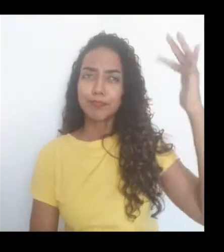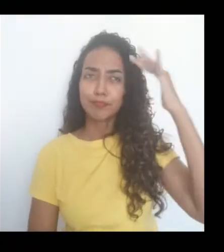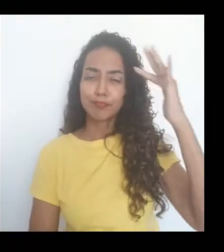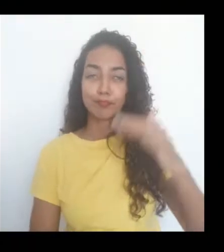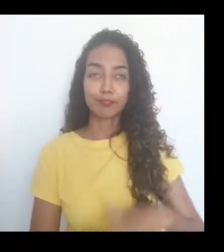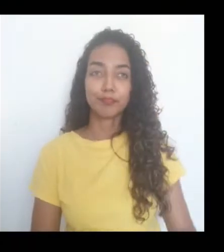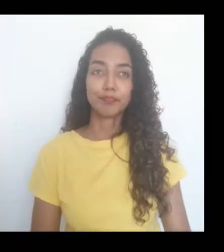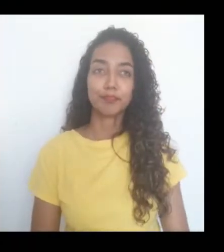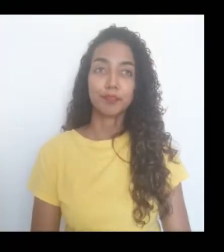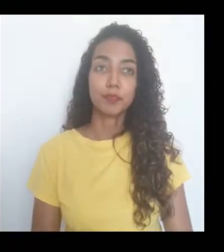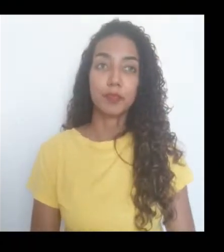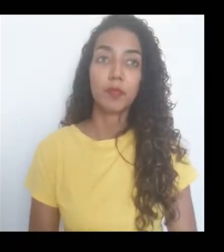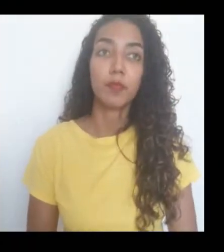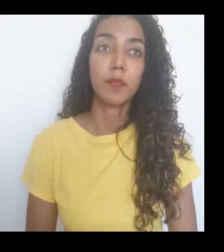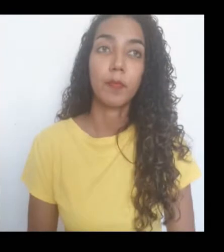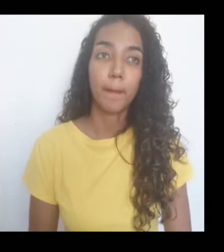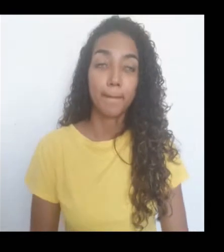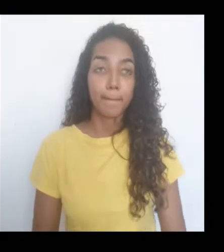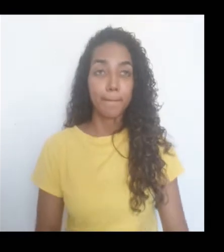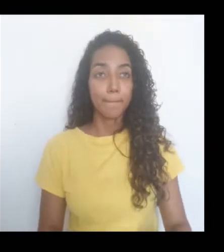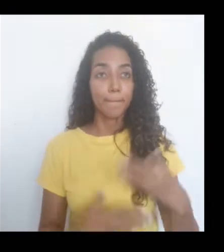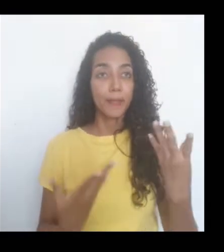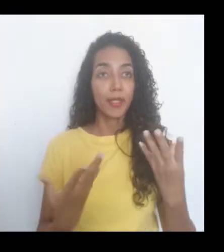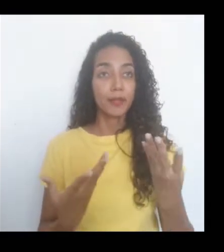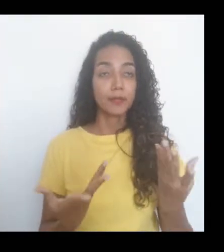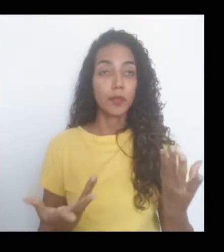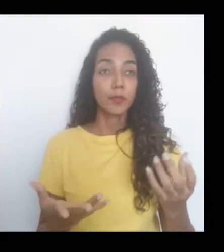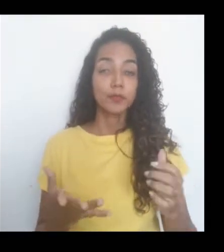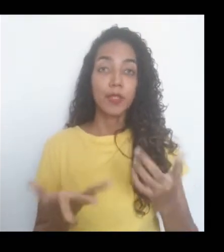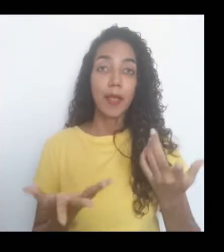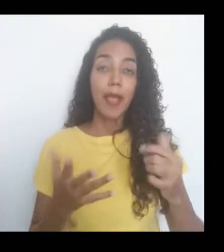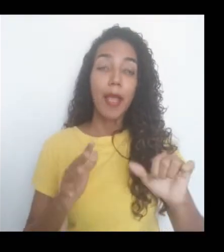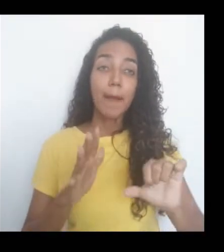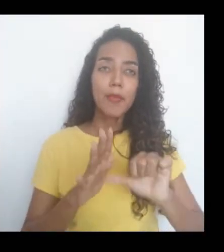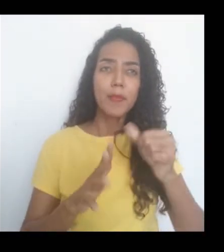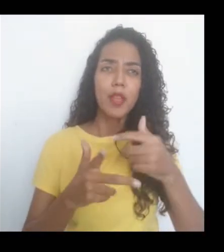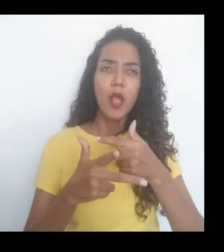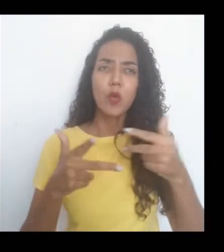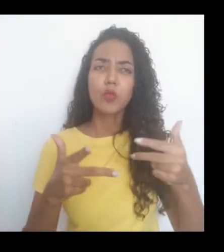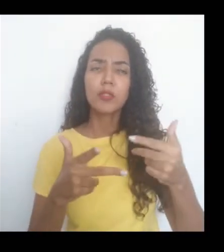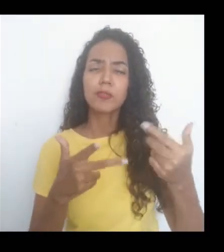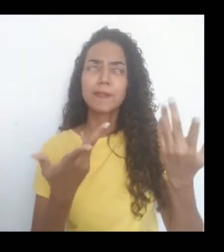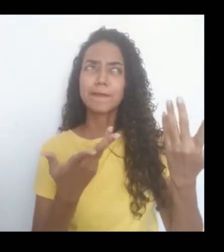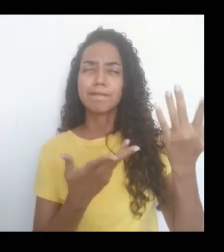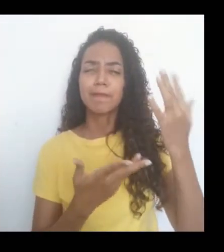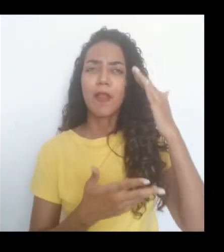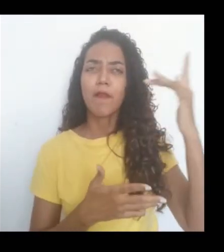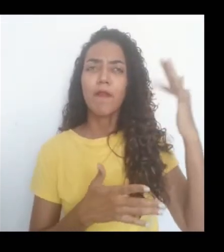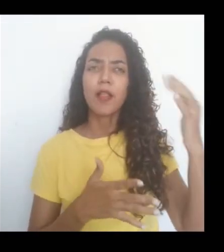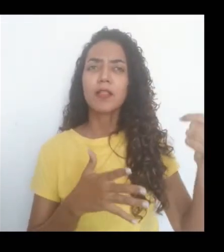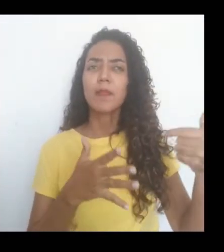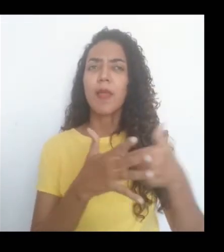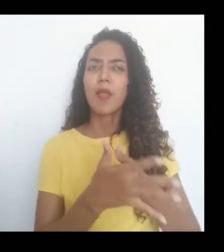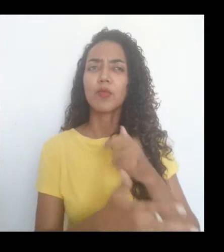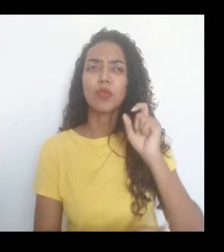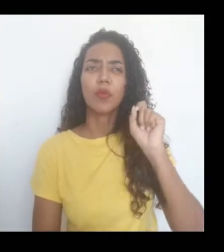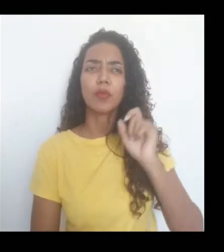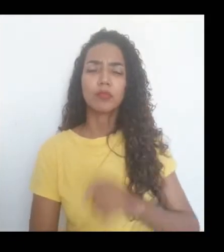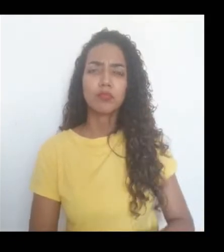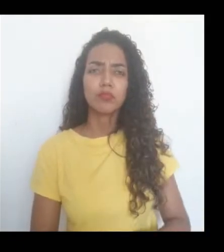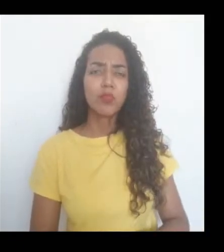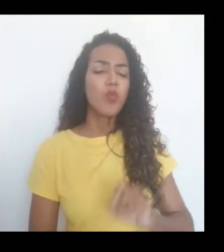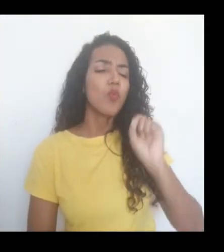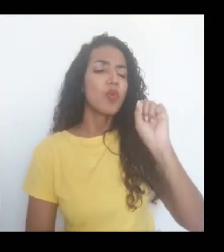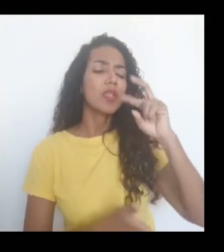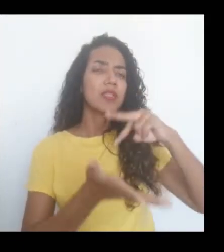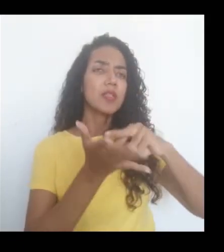Bom, a primeira pergunta que a gente se faz ao estudar este tópico é: o que é orientação a